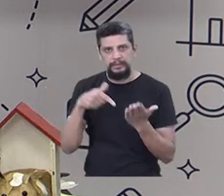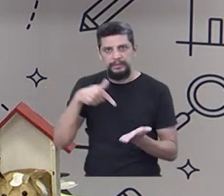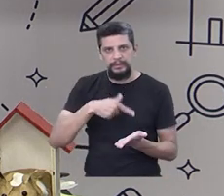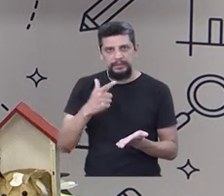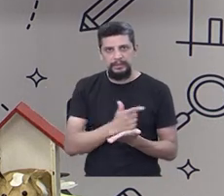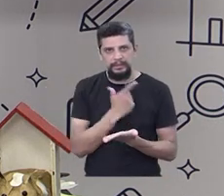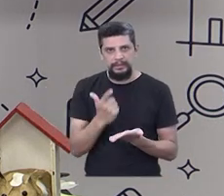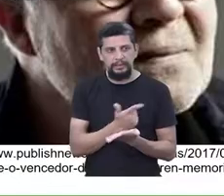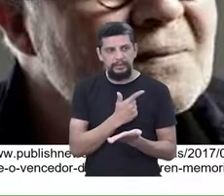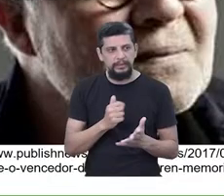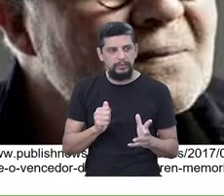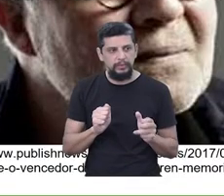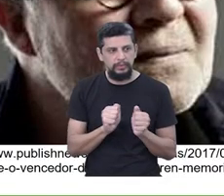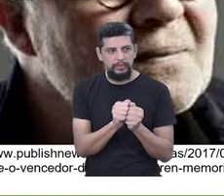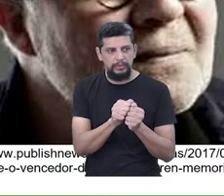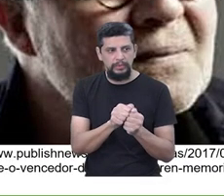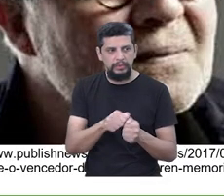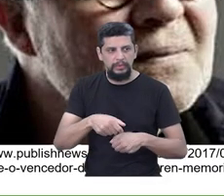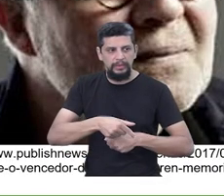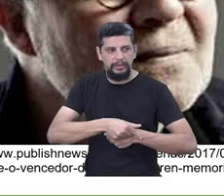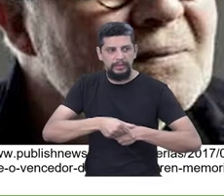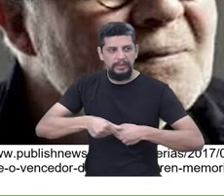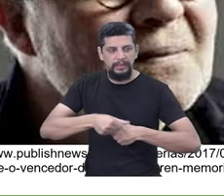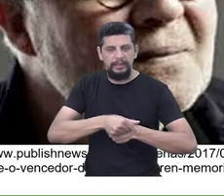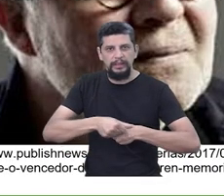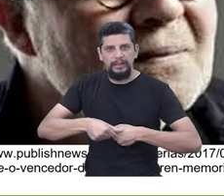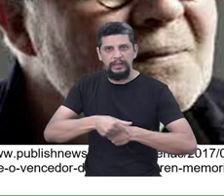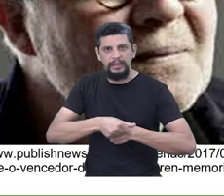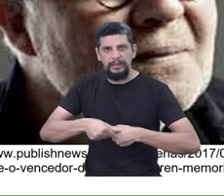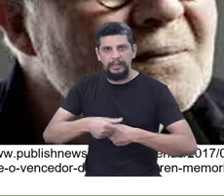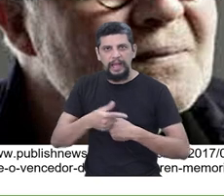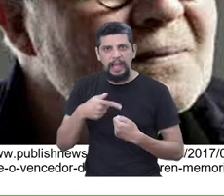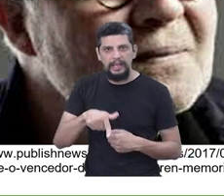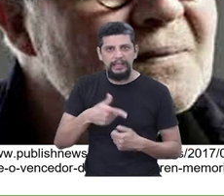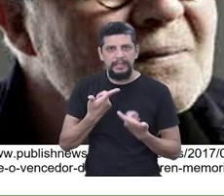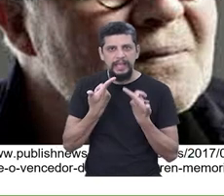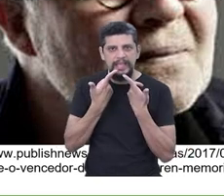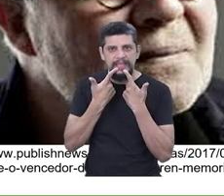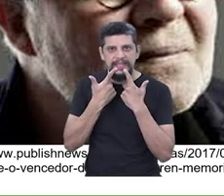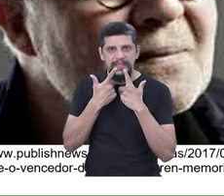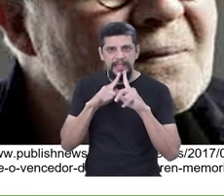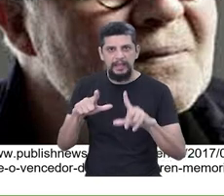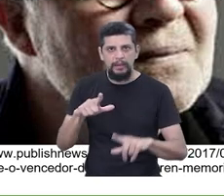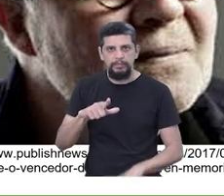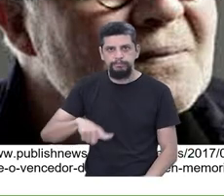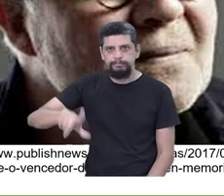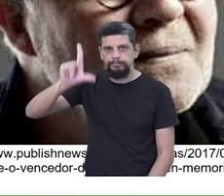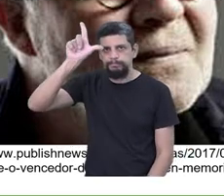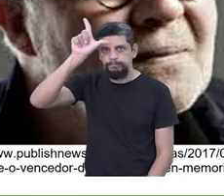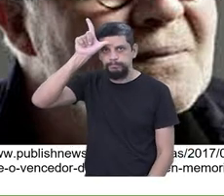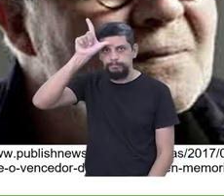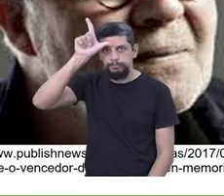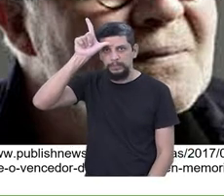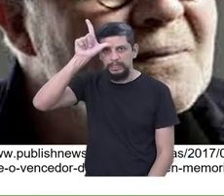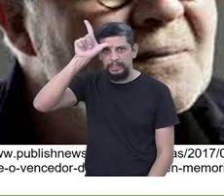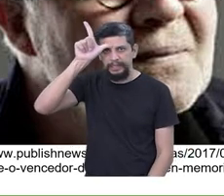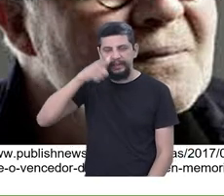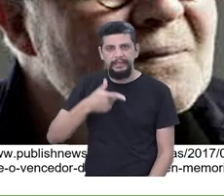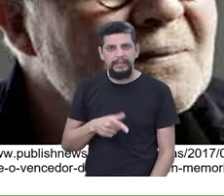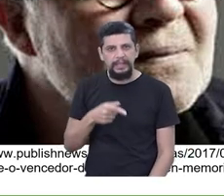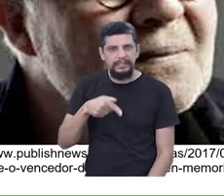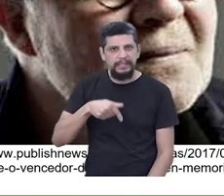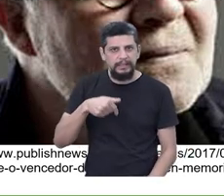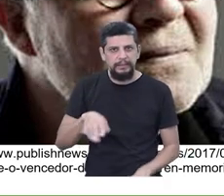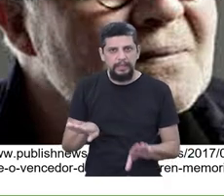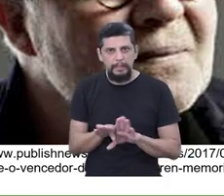aqui com o autor. E ali o livro está em língua alemã. Olha só que legal. E olha o nosso